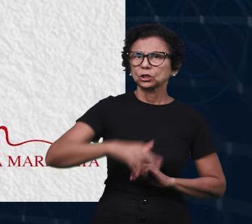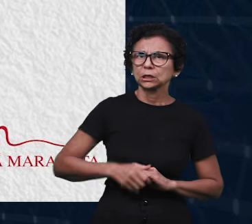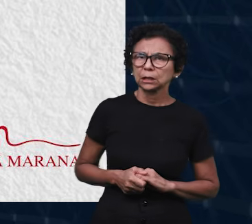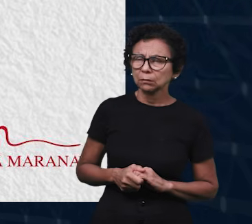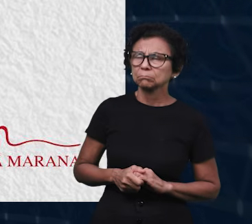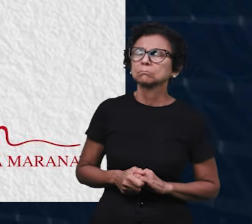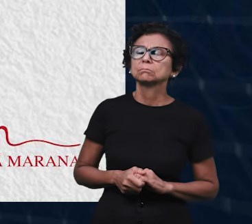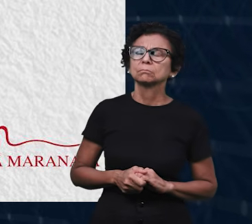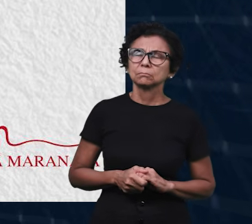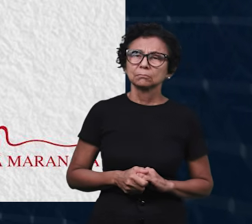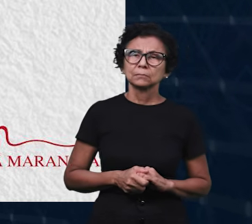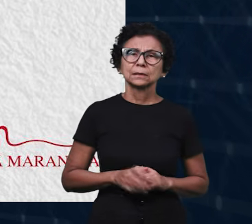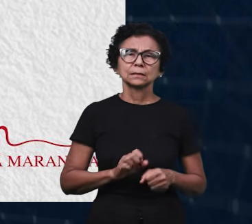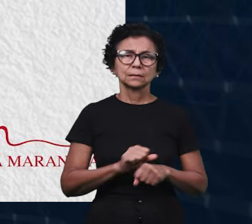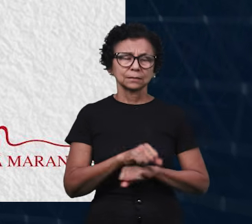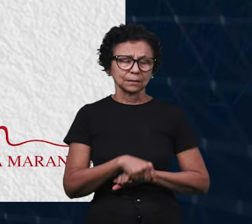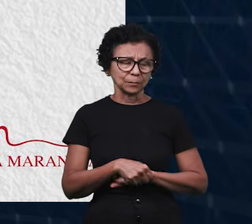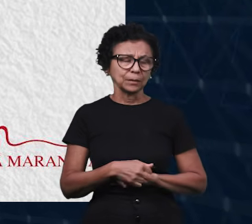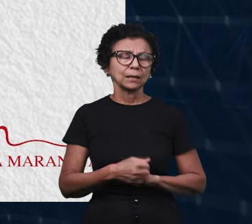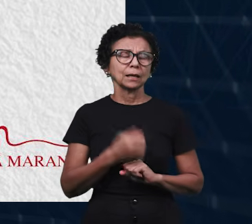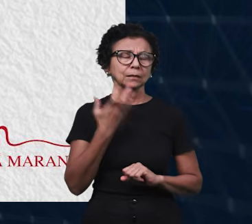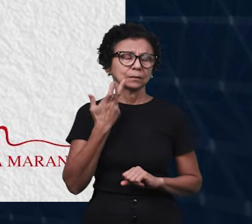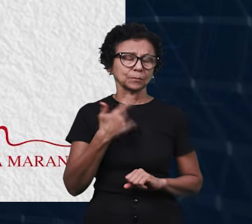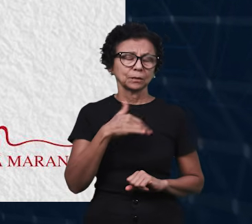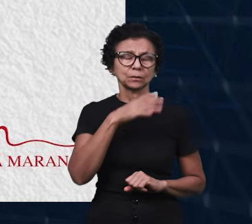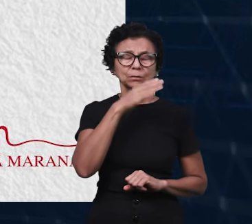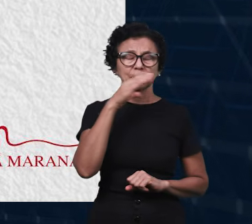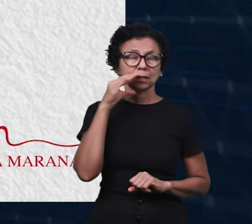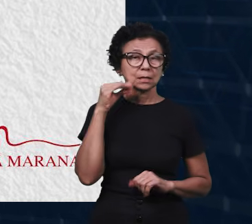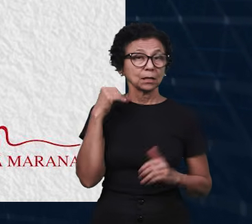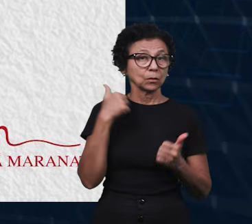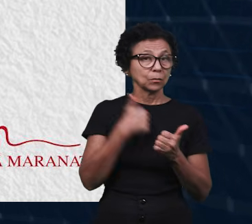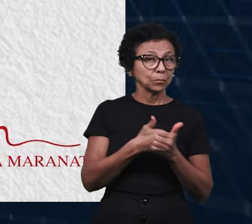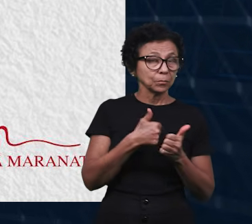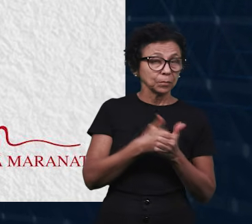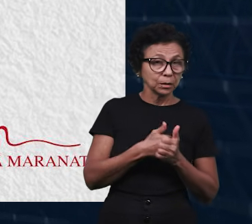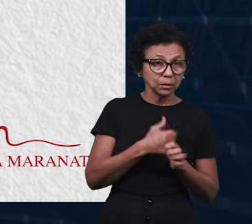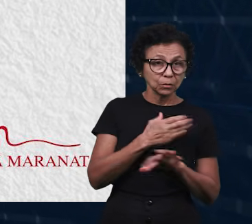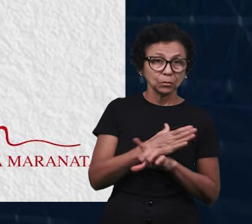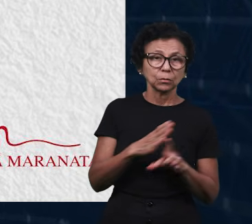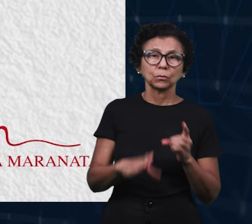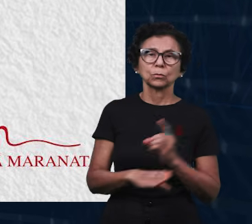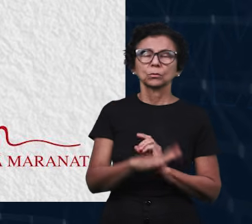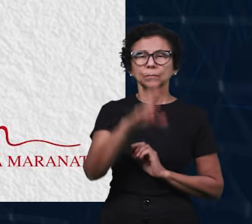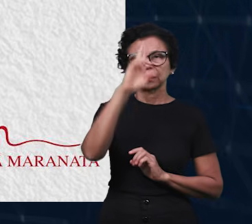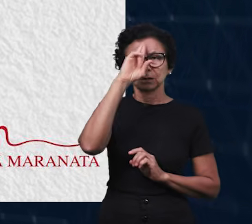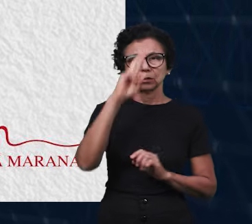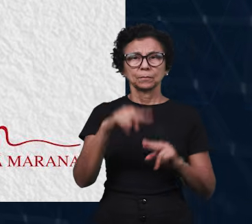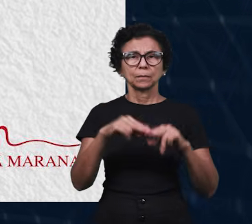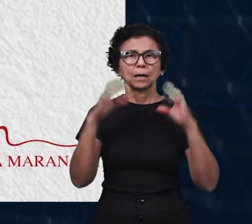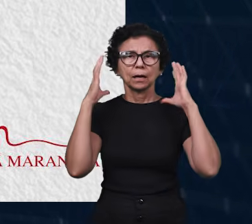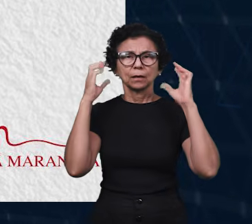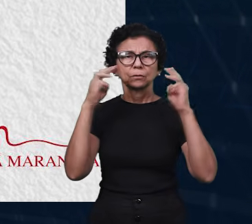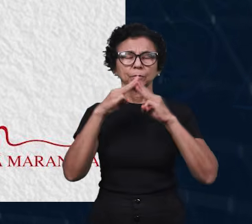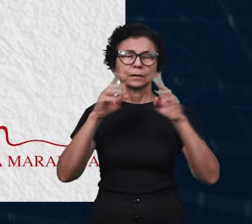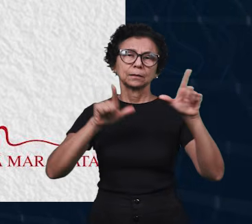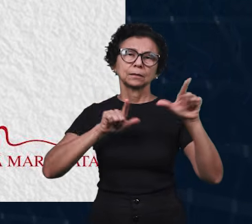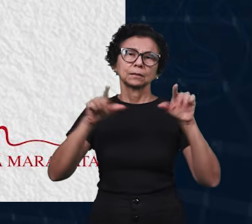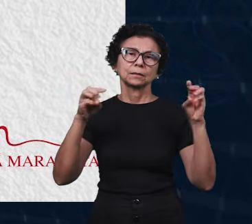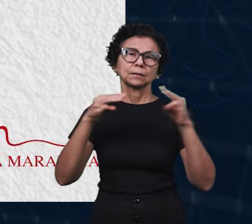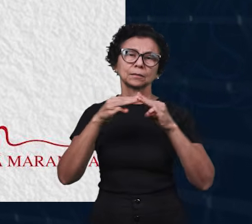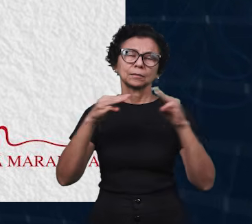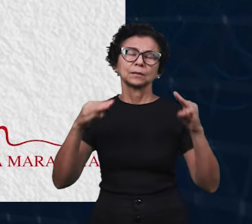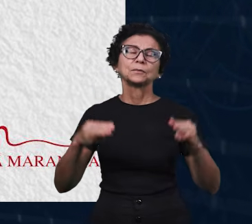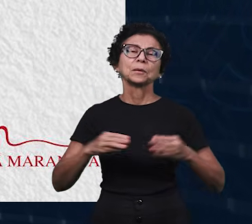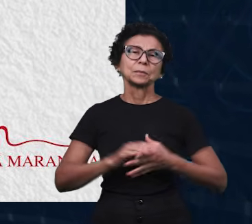meio-dia. É o mês de março, mês do Seminário das Crianças, Intermediários e adolescentes. Acompanhe os cultos ao meio-dia pela Rádio Manaim